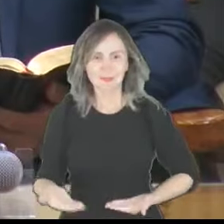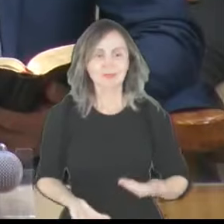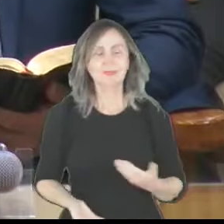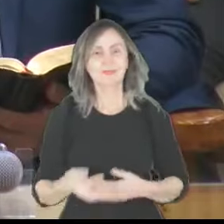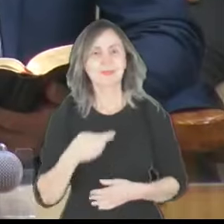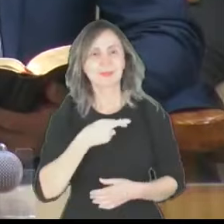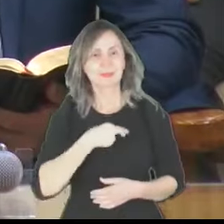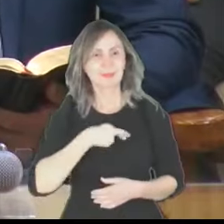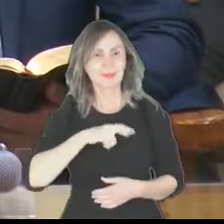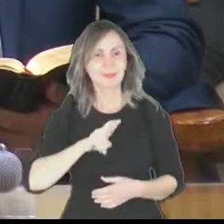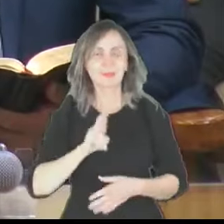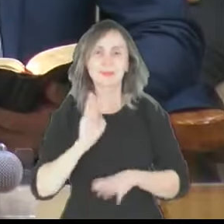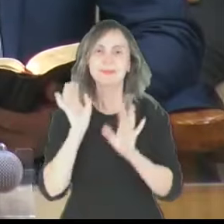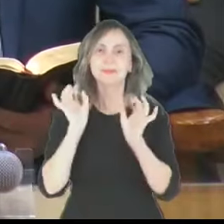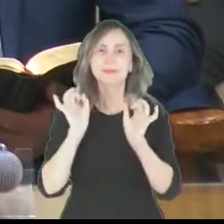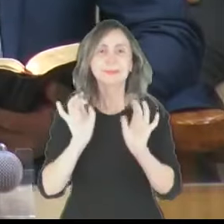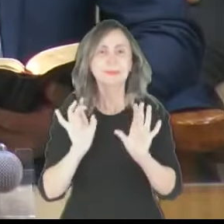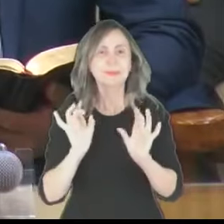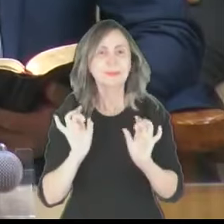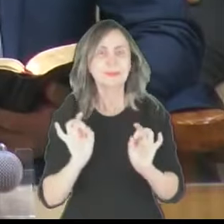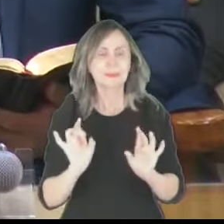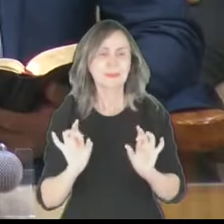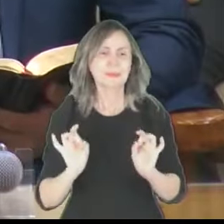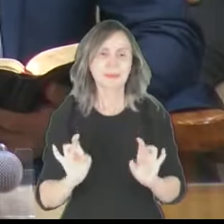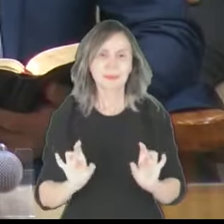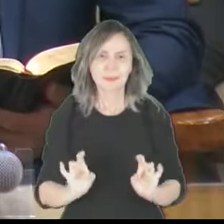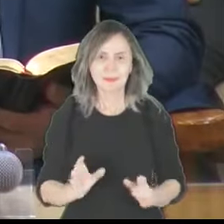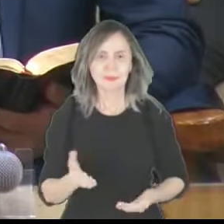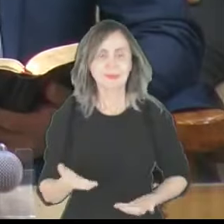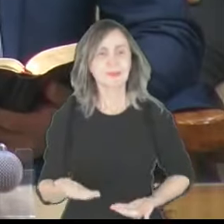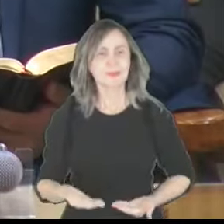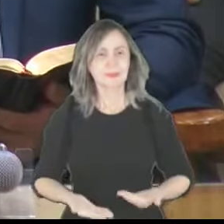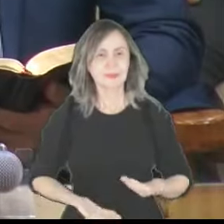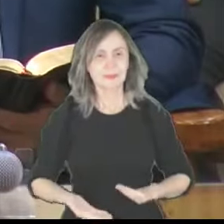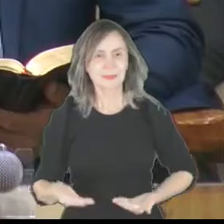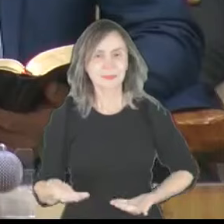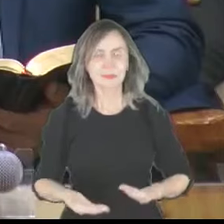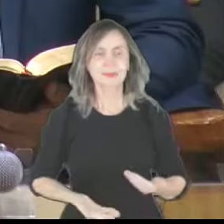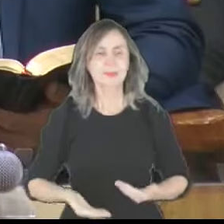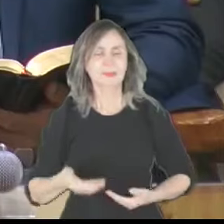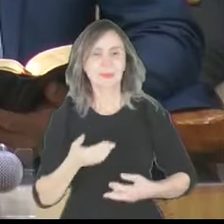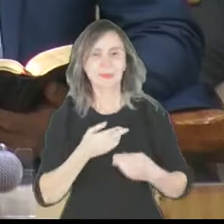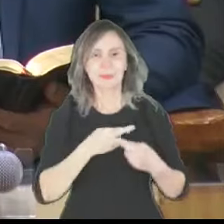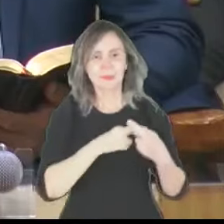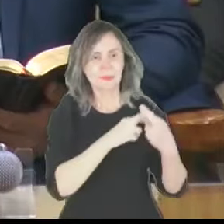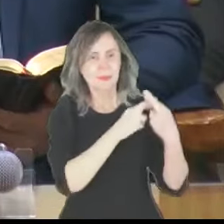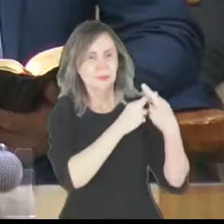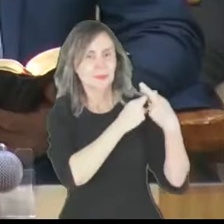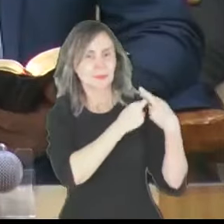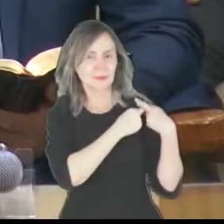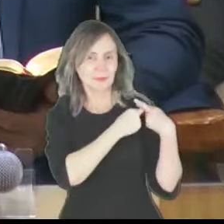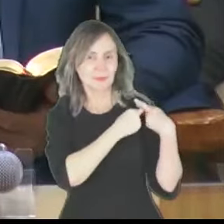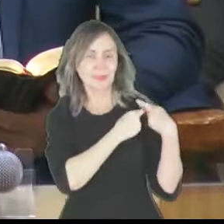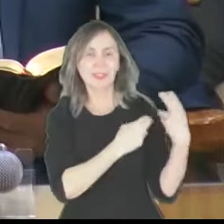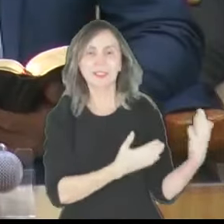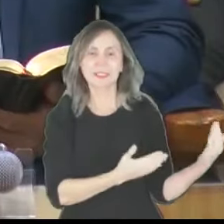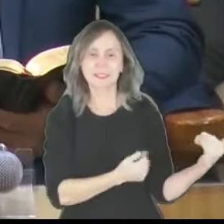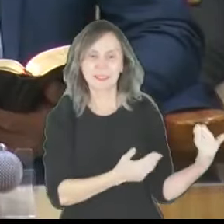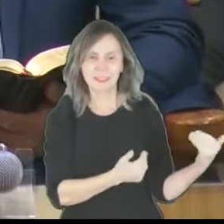E especificamente, o serviço está sob a responsabilidade da juventude da igreja.